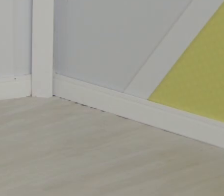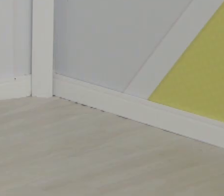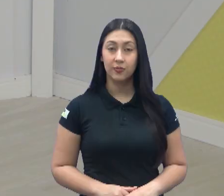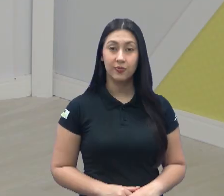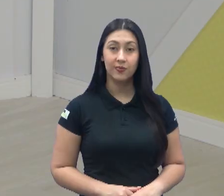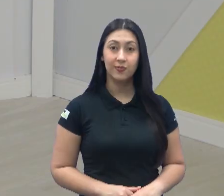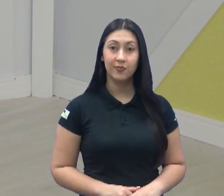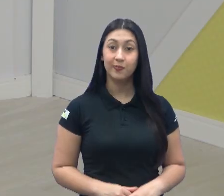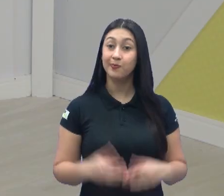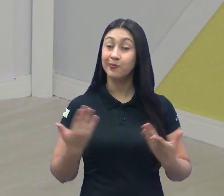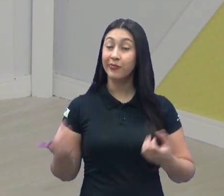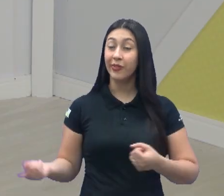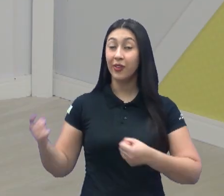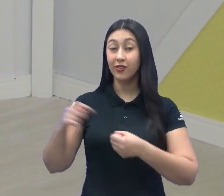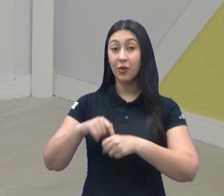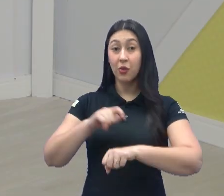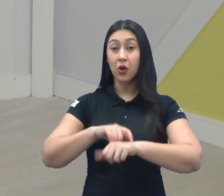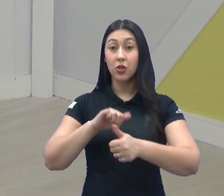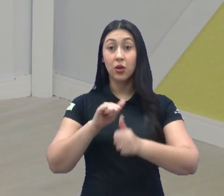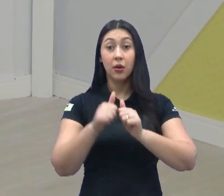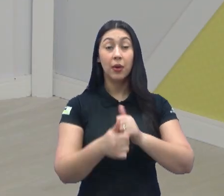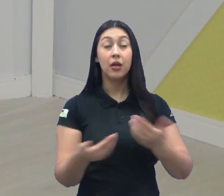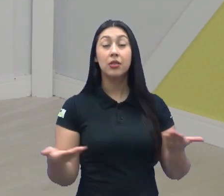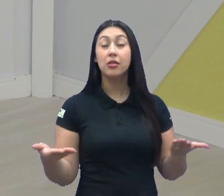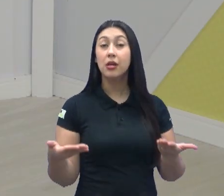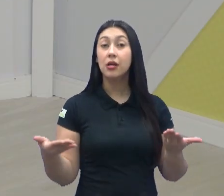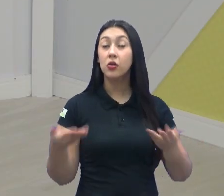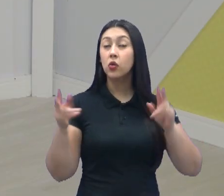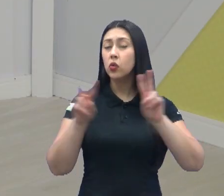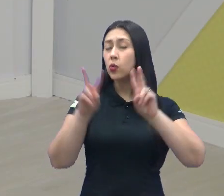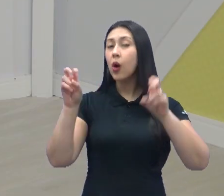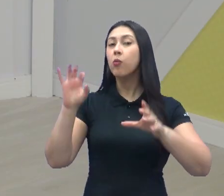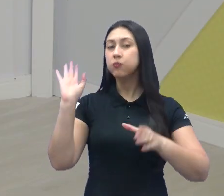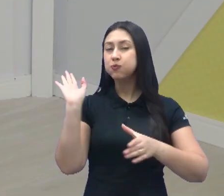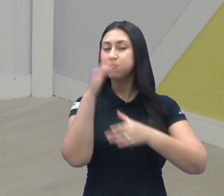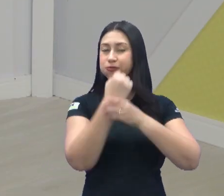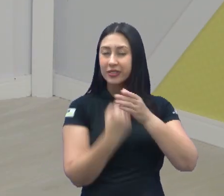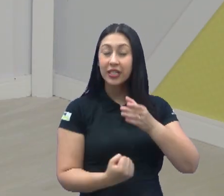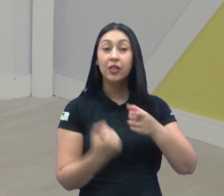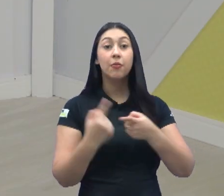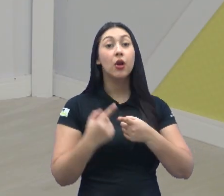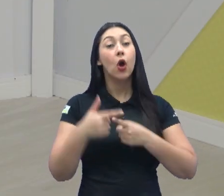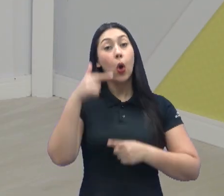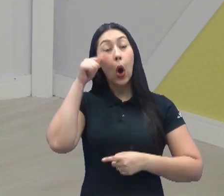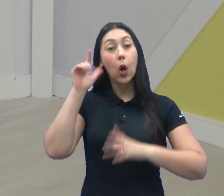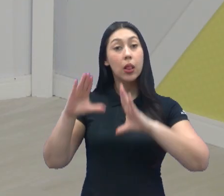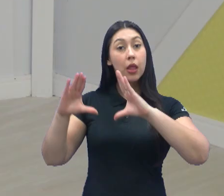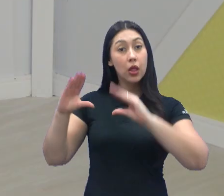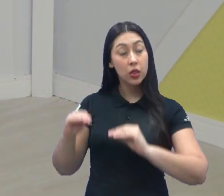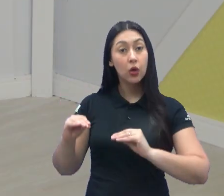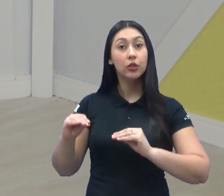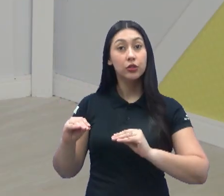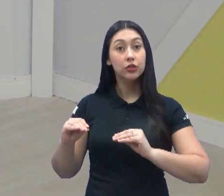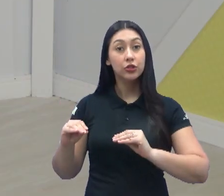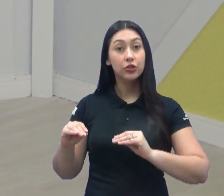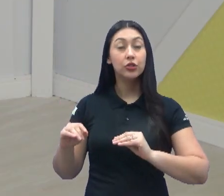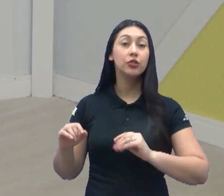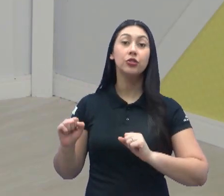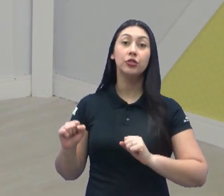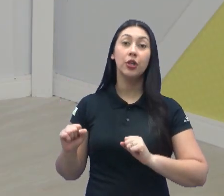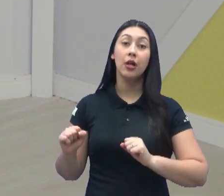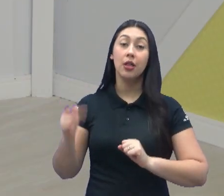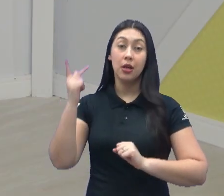Muito bem, de volta com a Hora do Esporte para voltar a falar de basquete, porque ontem à noite no ginásio Vlamir Marques, no Parque São Jorge, em